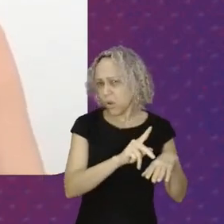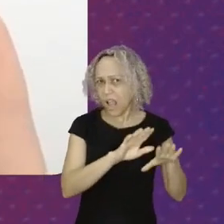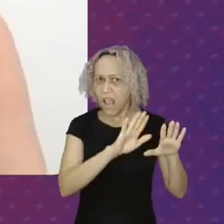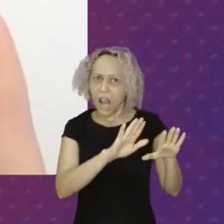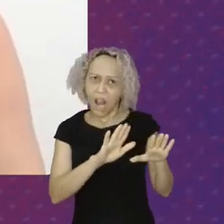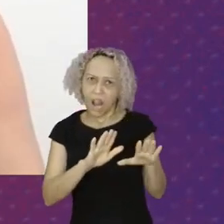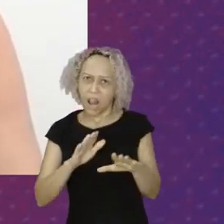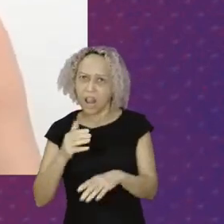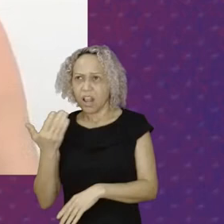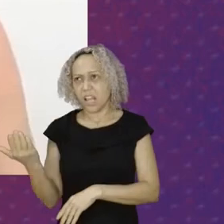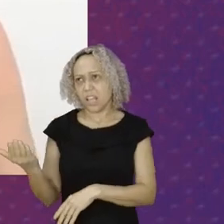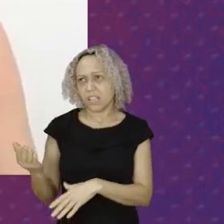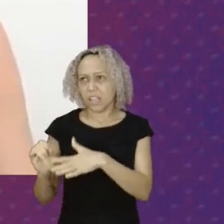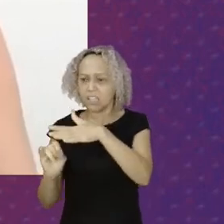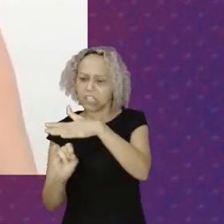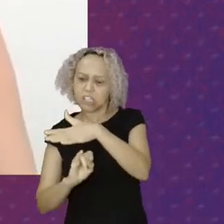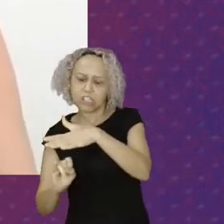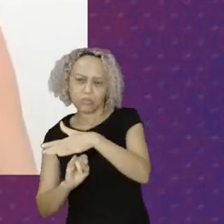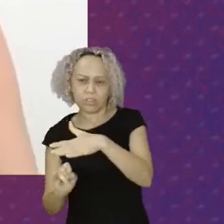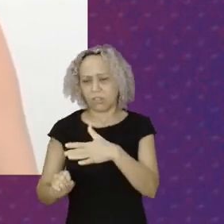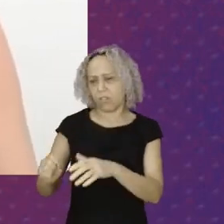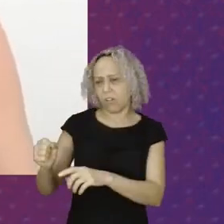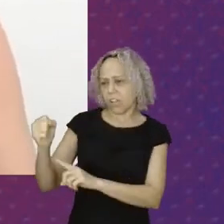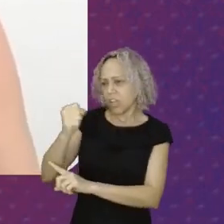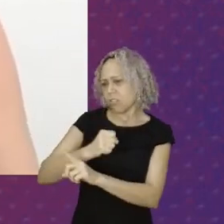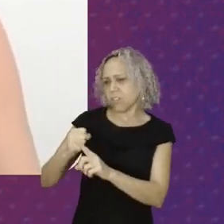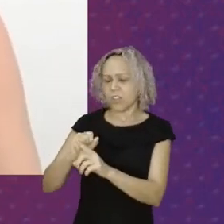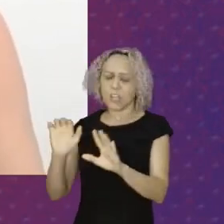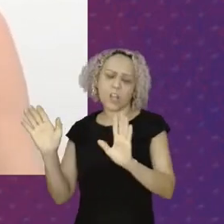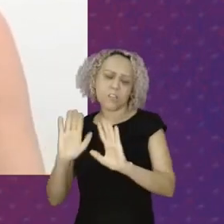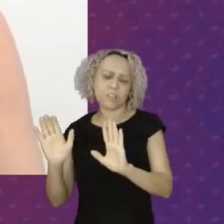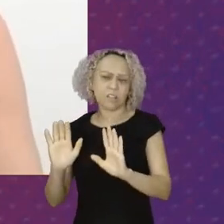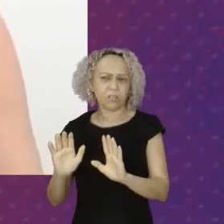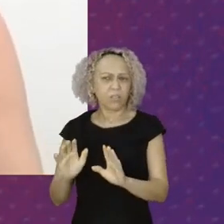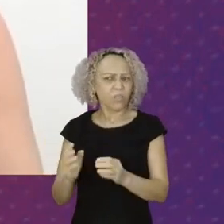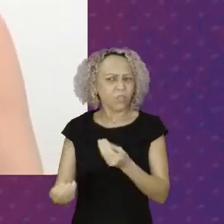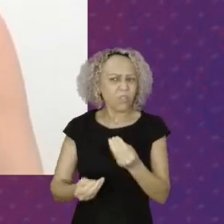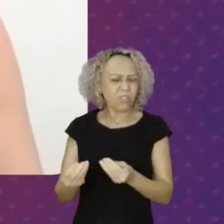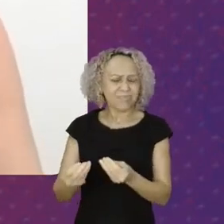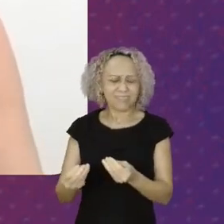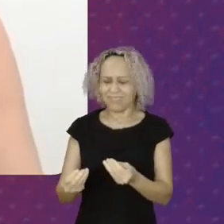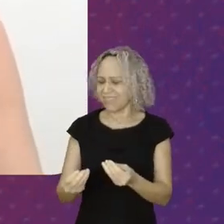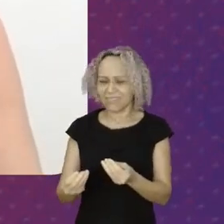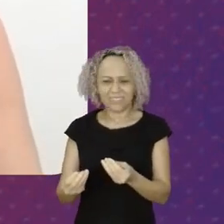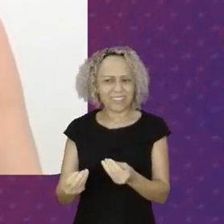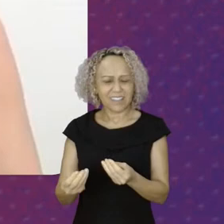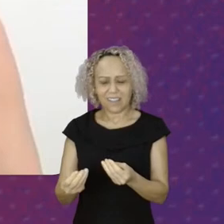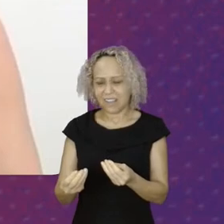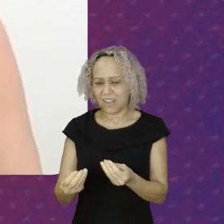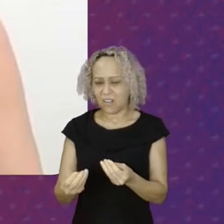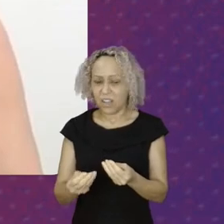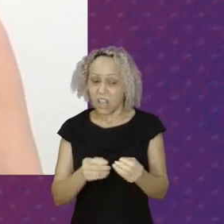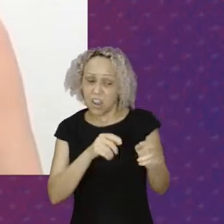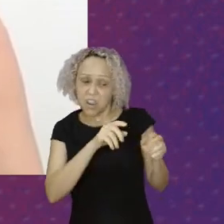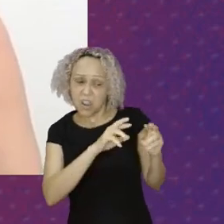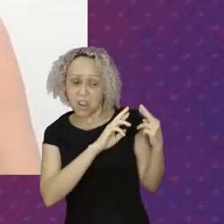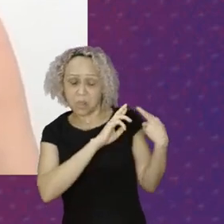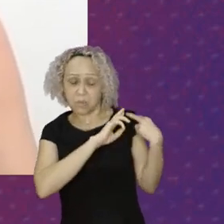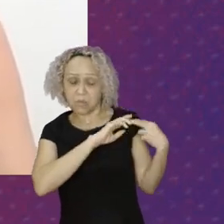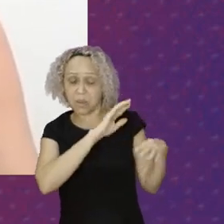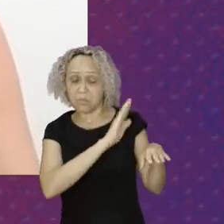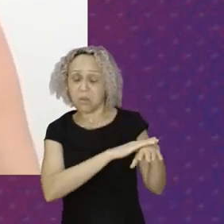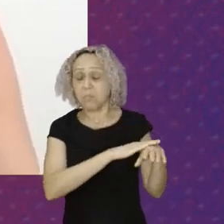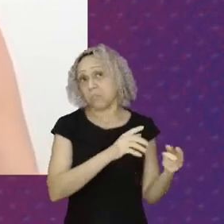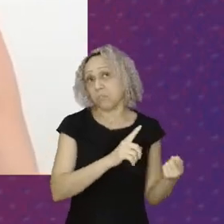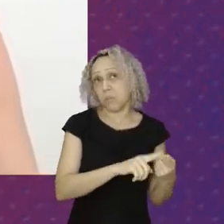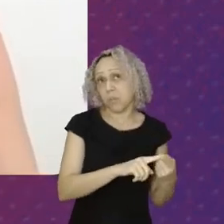nós culpabilizamos a pessoa porque a ela falta, né, condição sensorial,